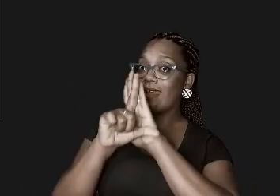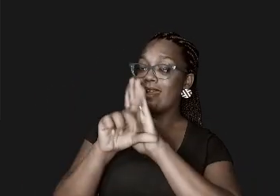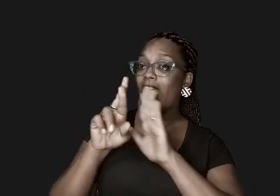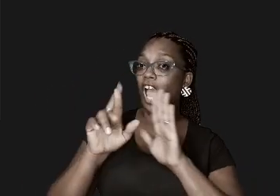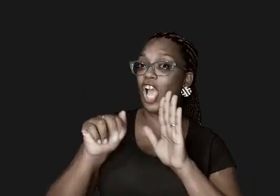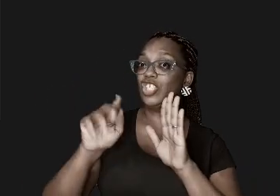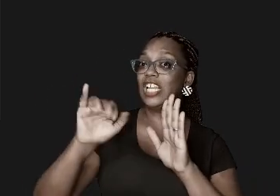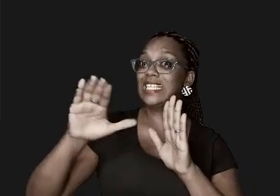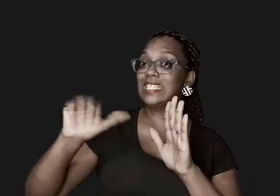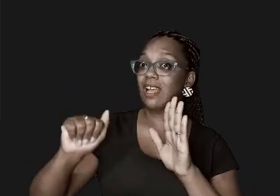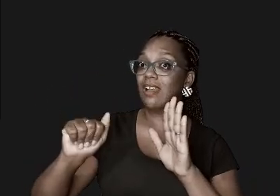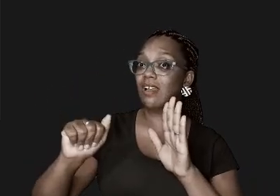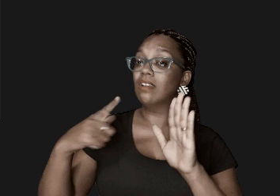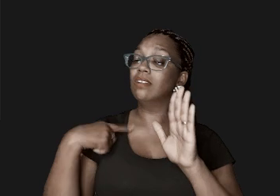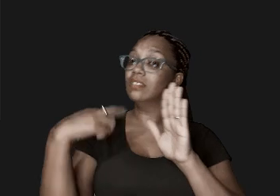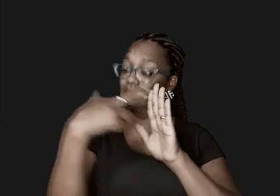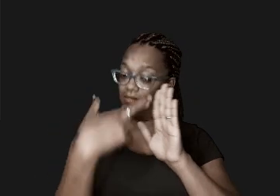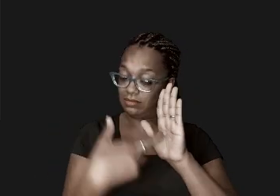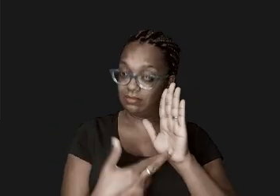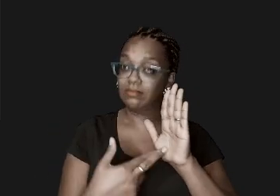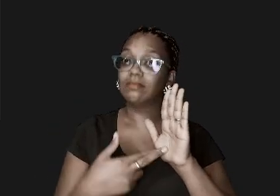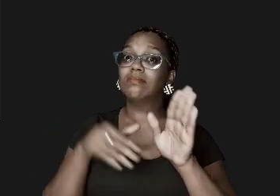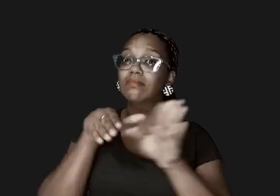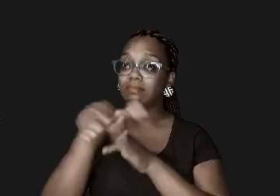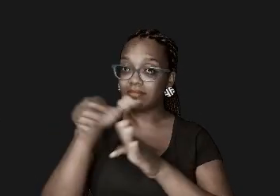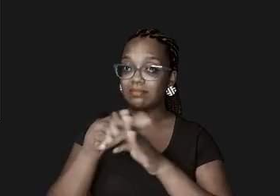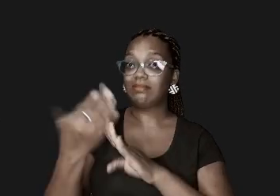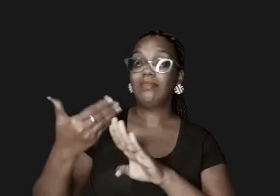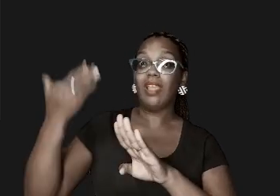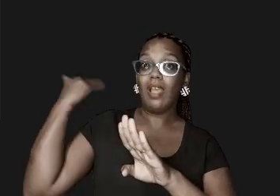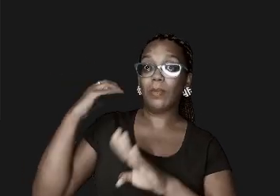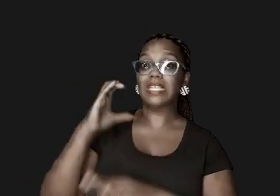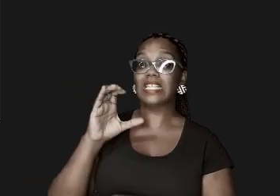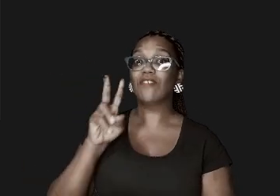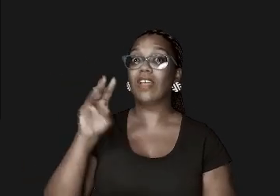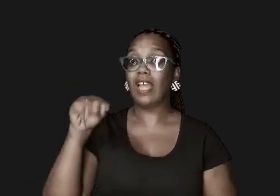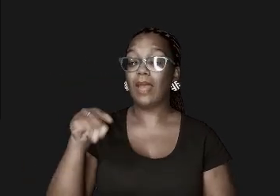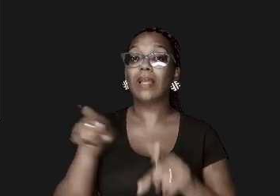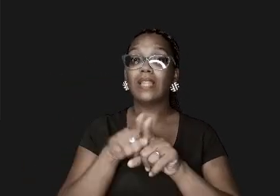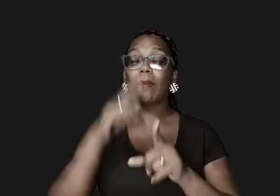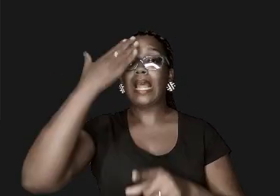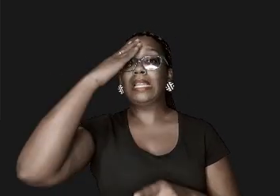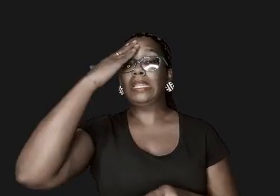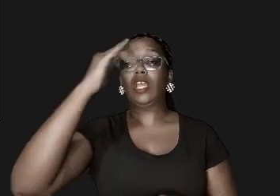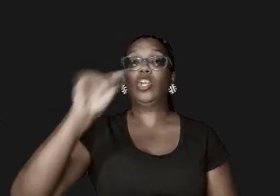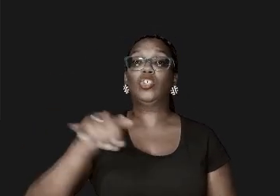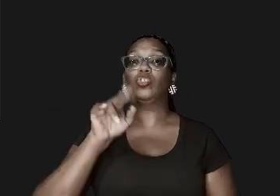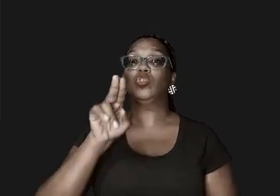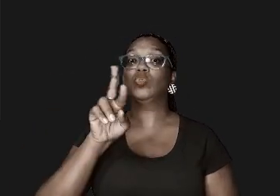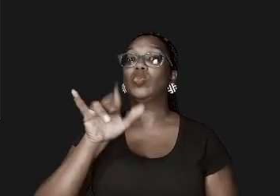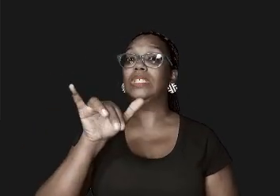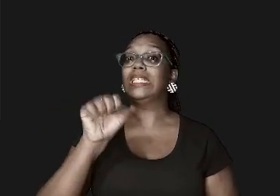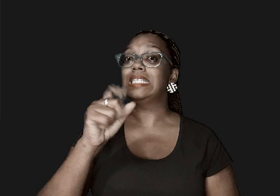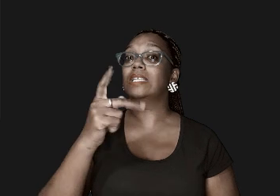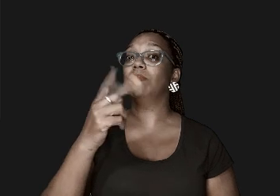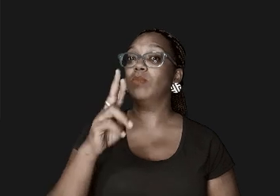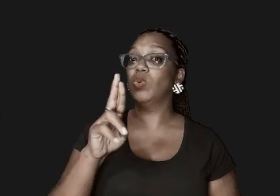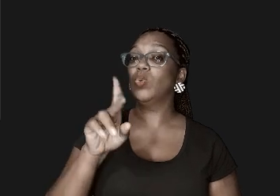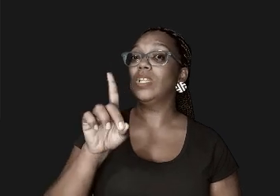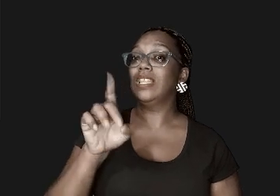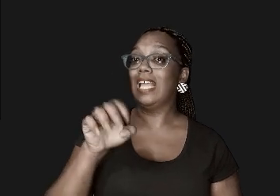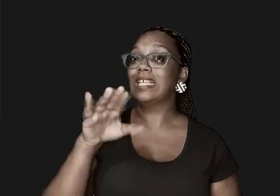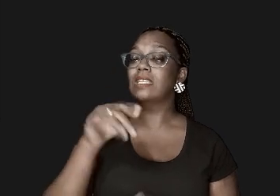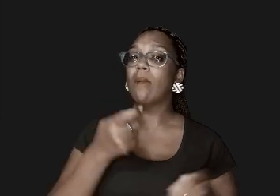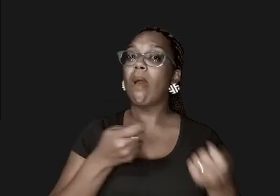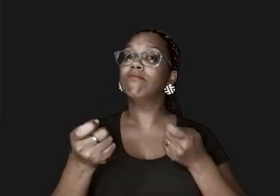porque a forma como você realiza manifestações nas redes sociais deve obedecer a legislação de Regência ou acabou-se tanto a